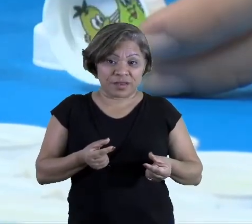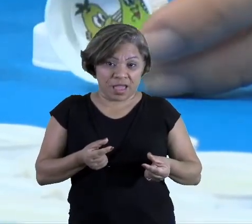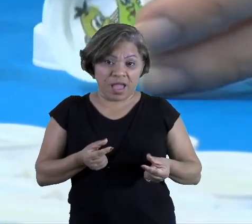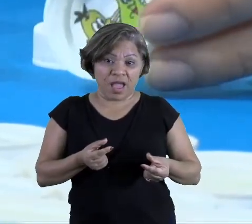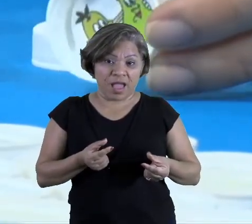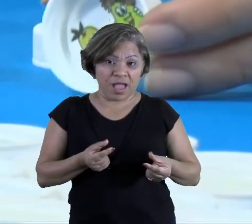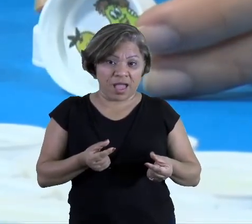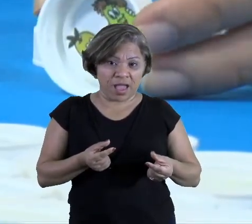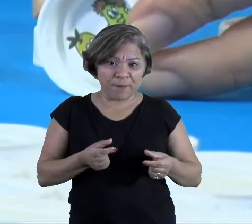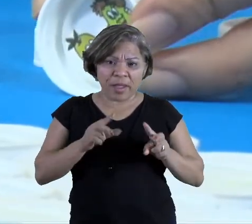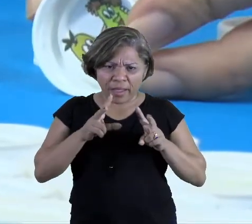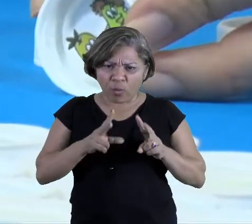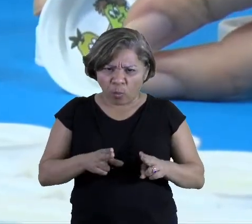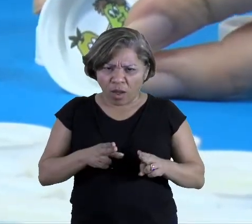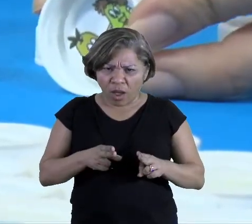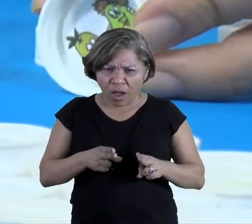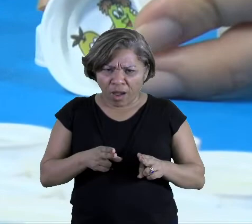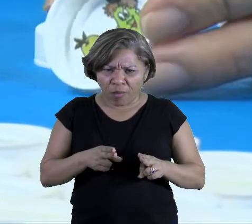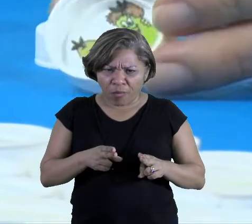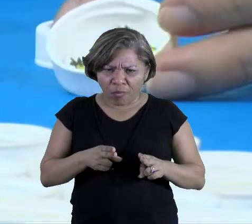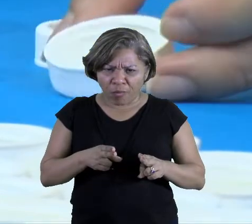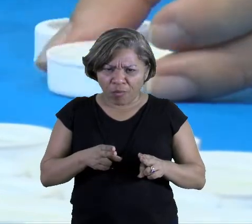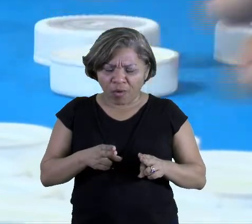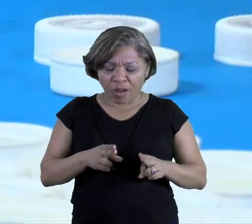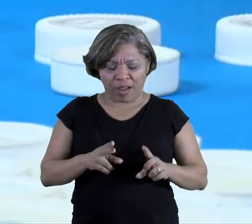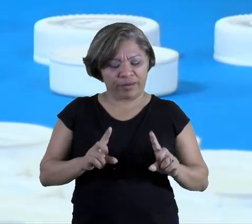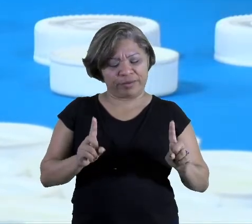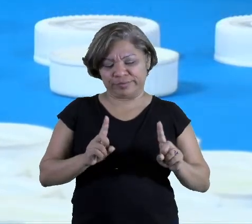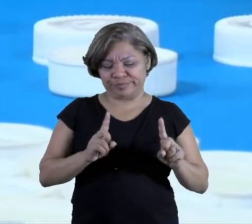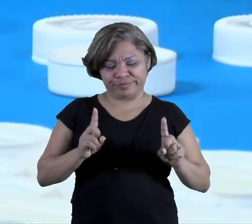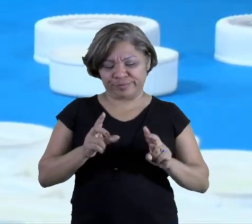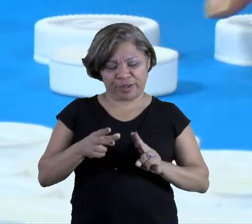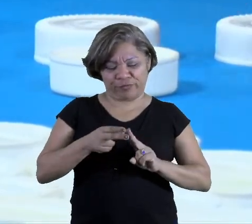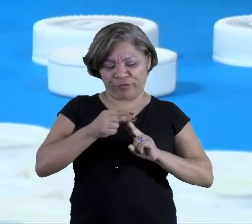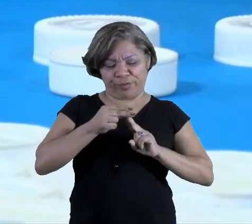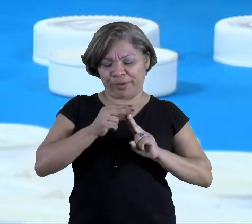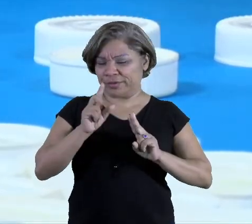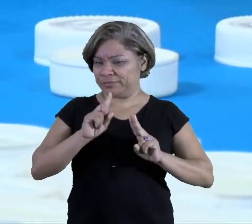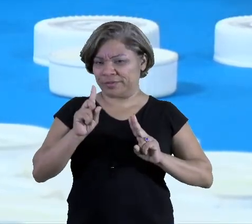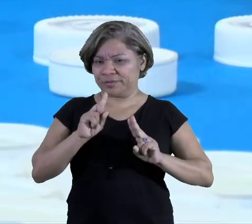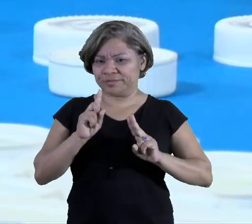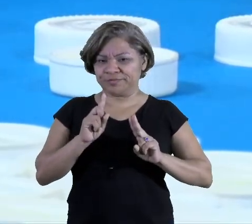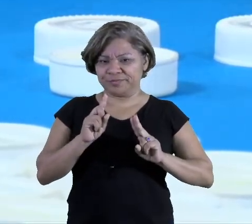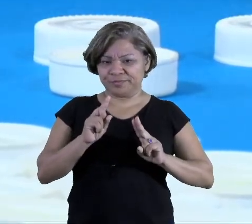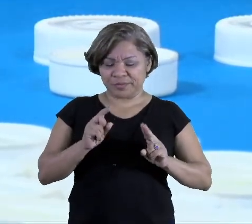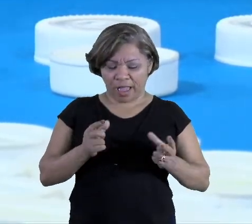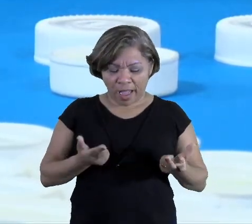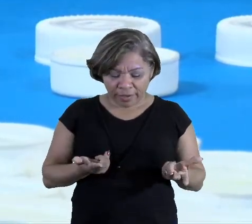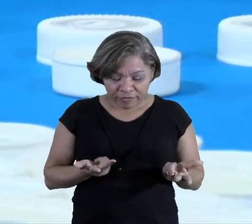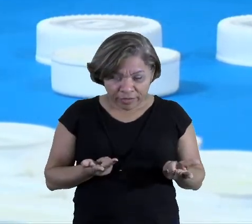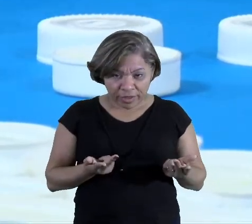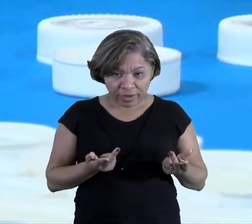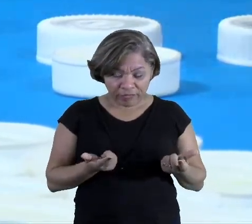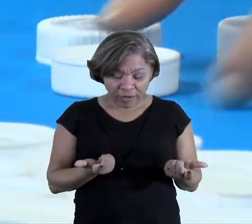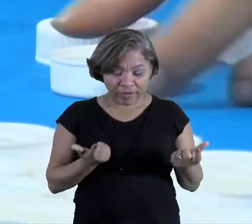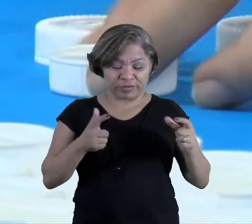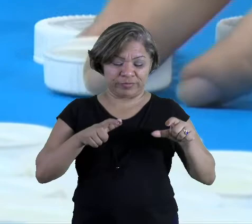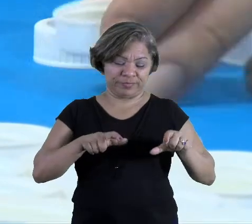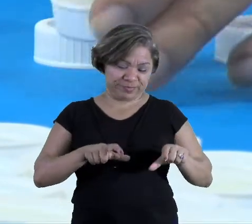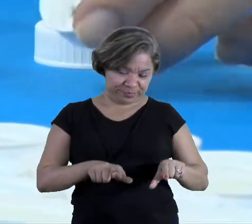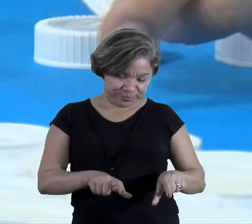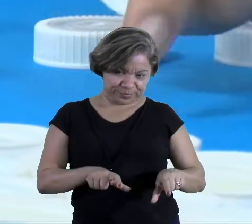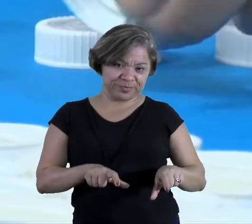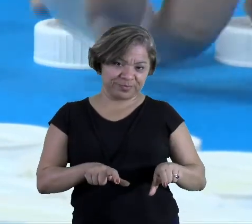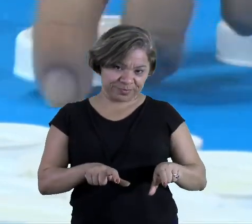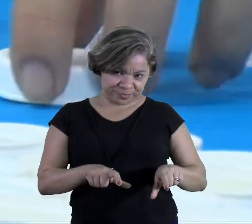São figuras iguais? Não, então não fez um par. Então, o participante vai ter que virar a tampinha, colocá-la no